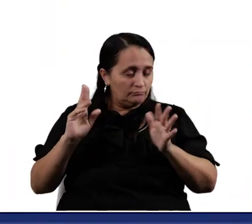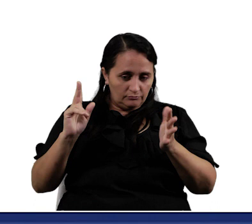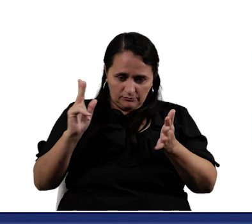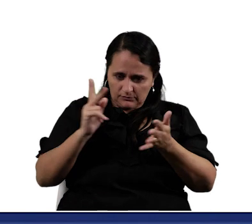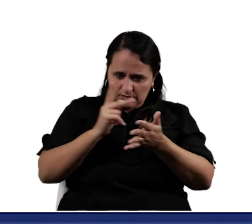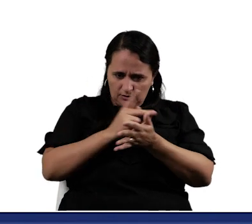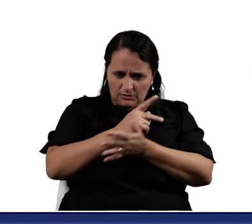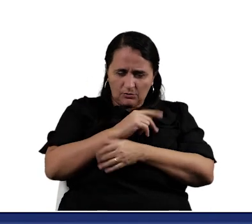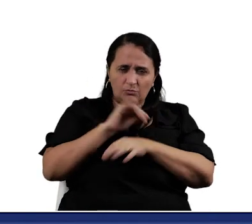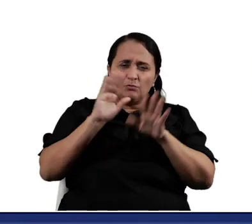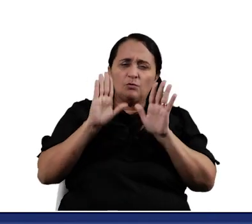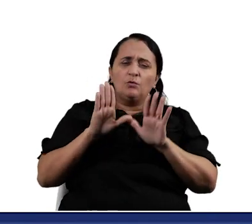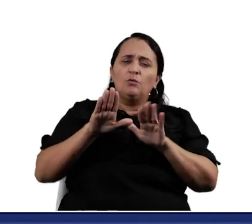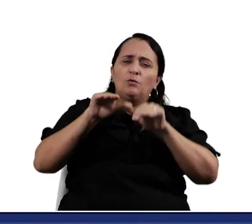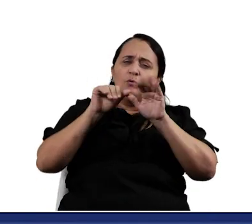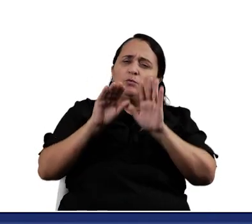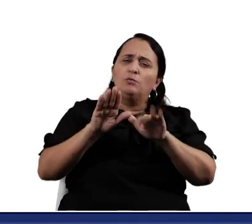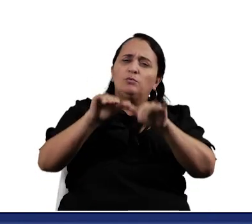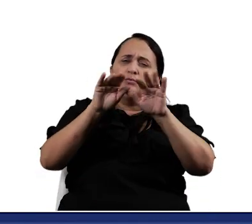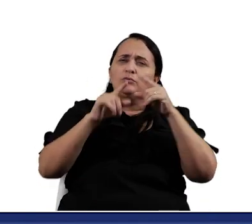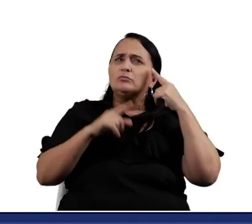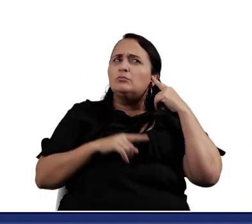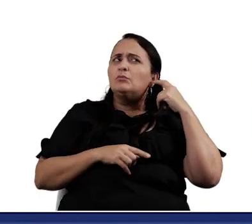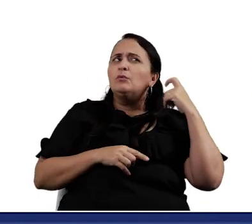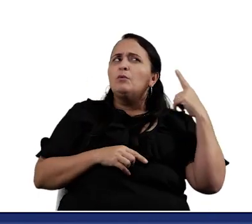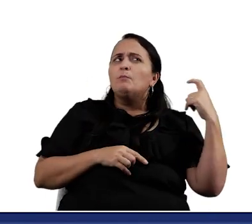barulho estranho chamou a atenção do urubu,